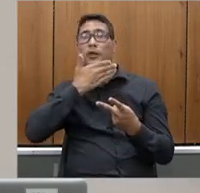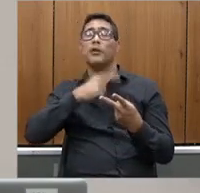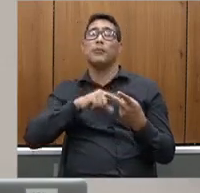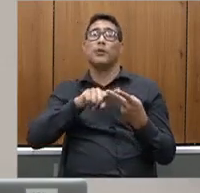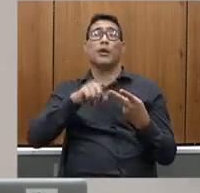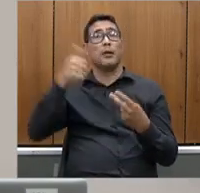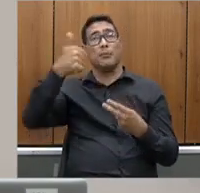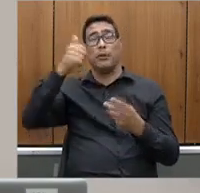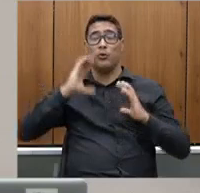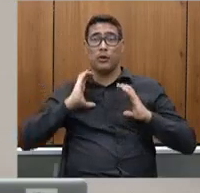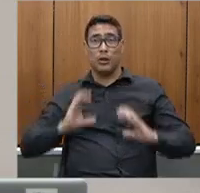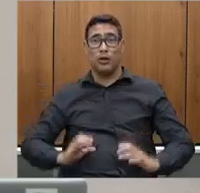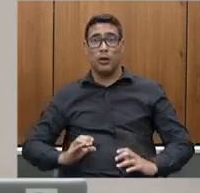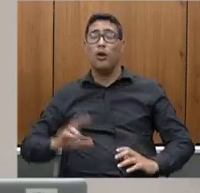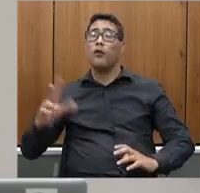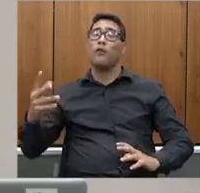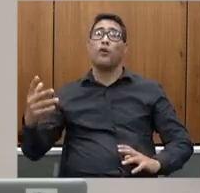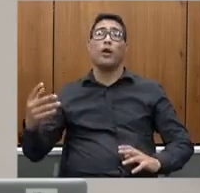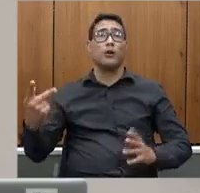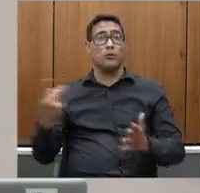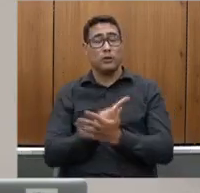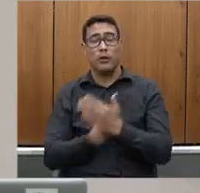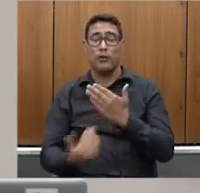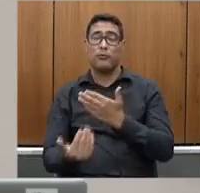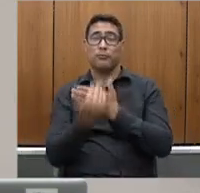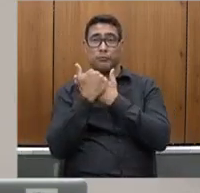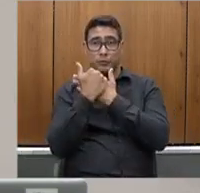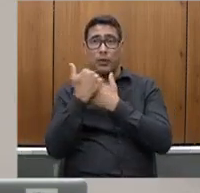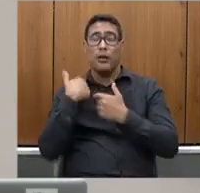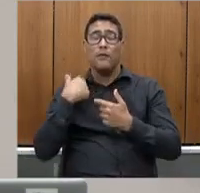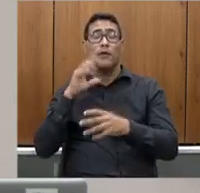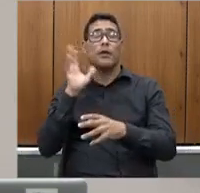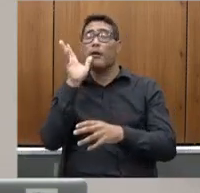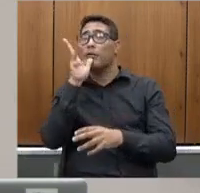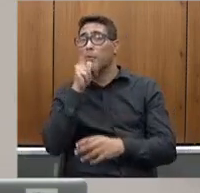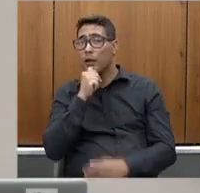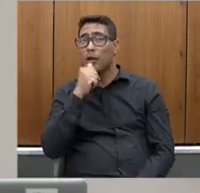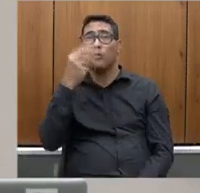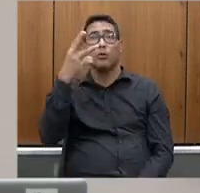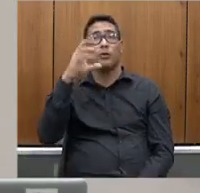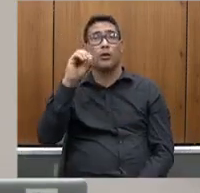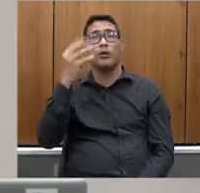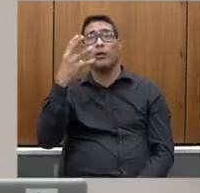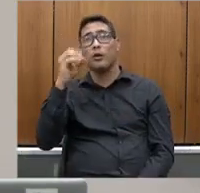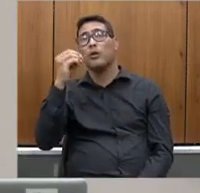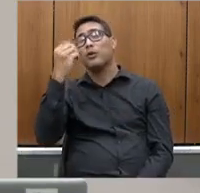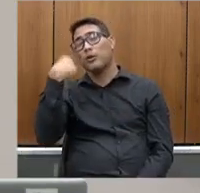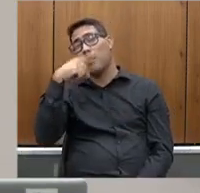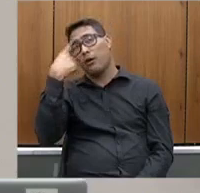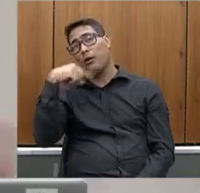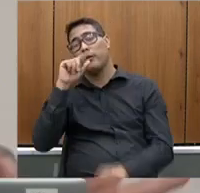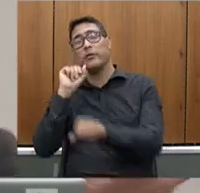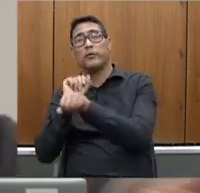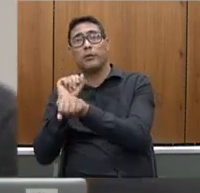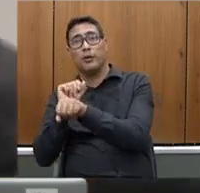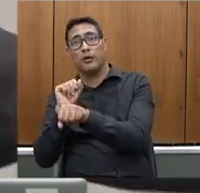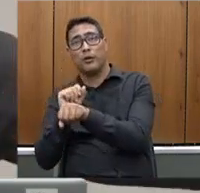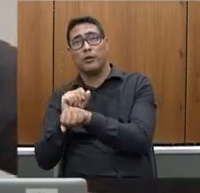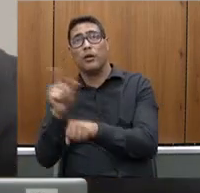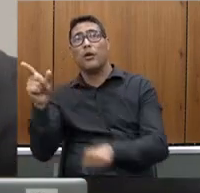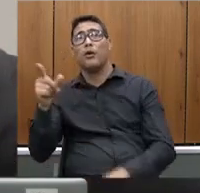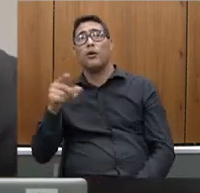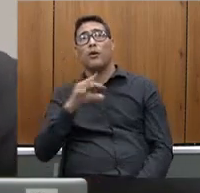vítima ele fica 15 horas aguardando 20 horas 30 horas na feira do plantão virtual a testemunho o preso